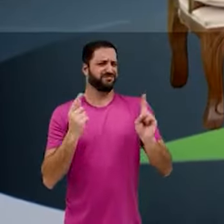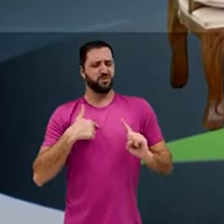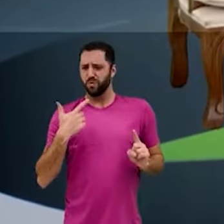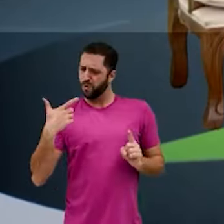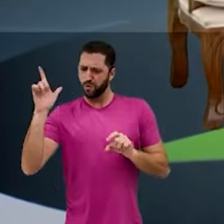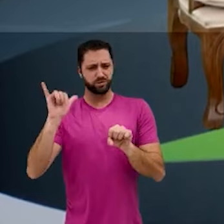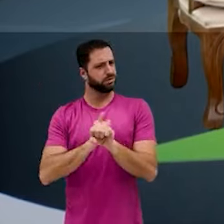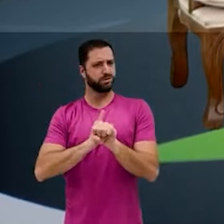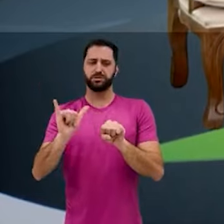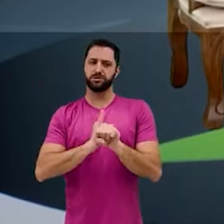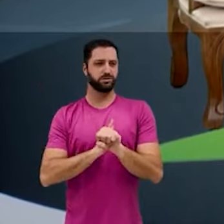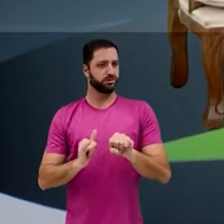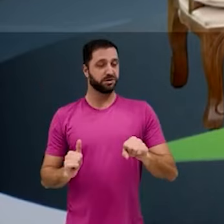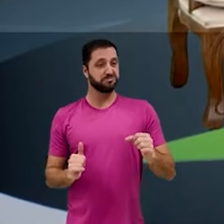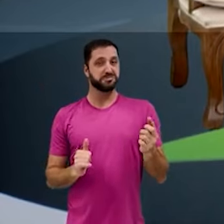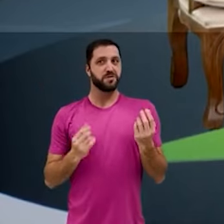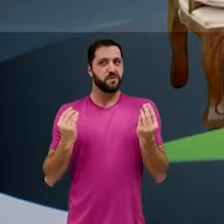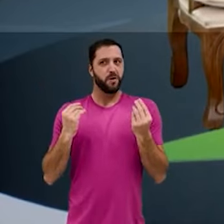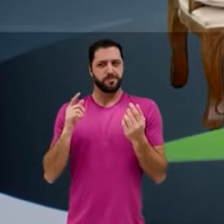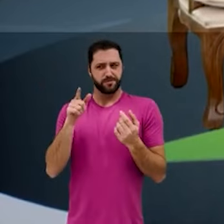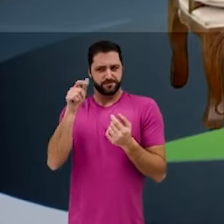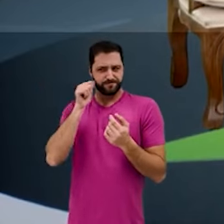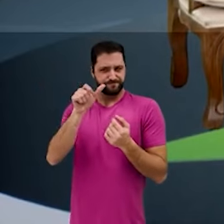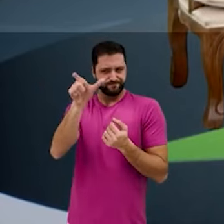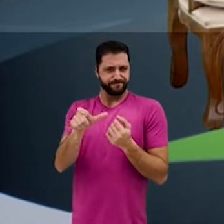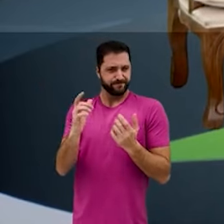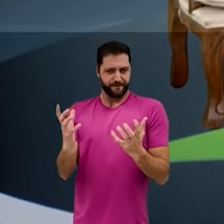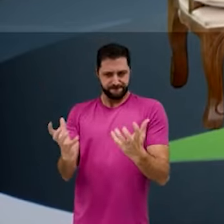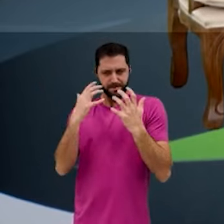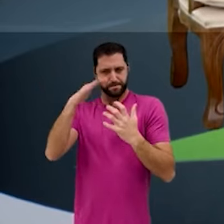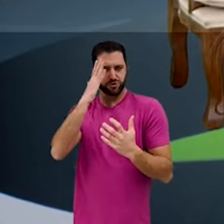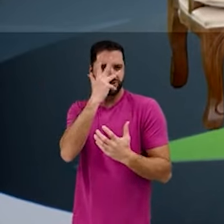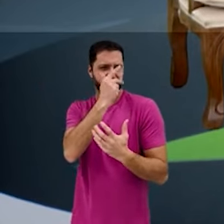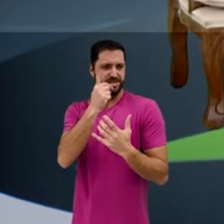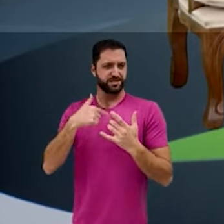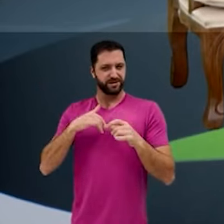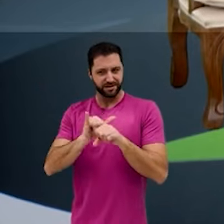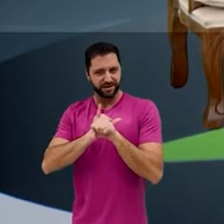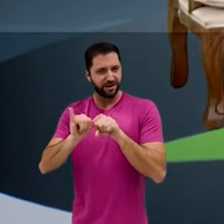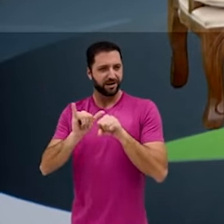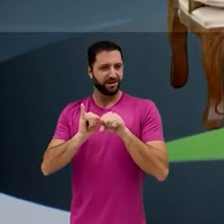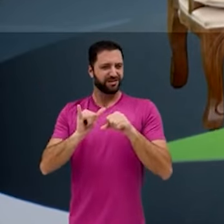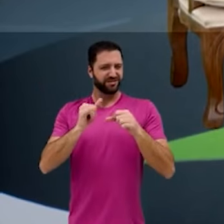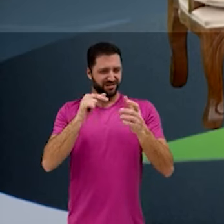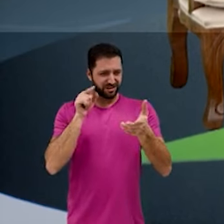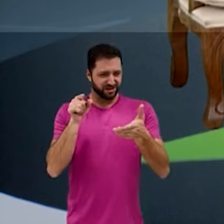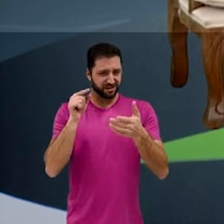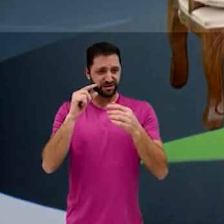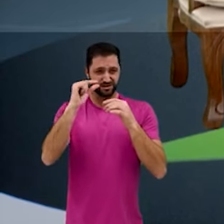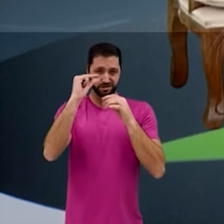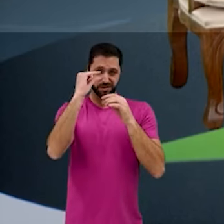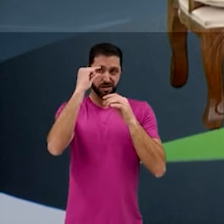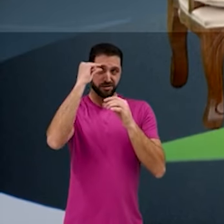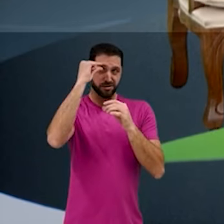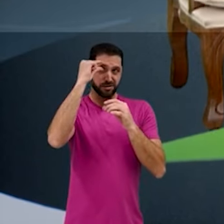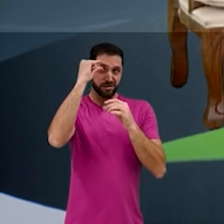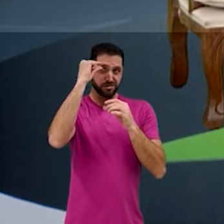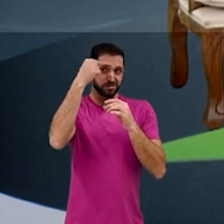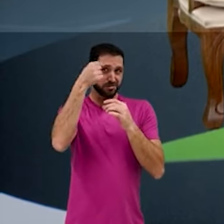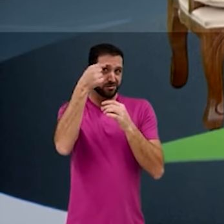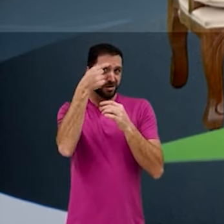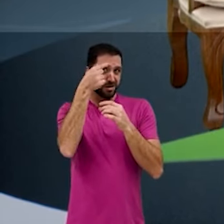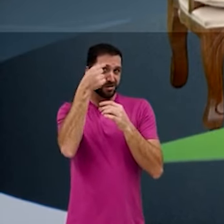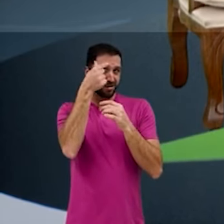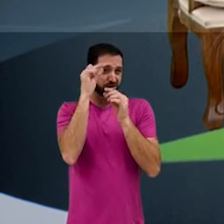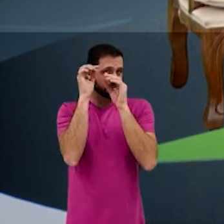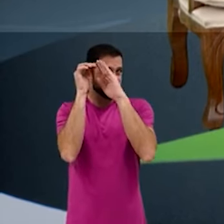cliente mais bonita sendo ela? E isso, a régua e a linha e paquímetro atrapalha, porque ele engessa e